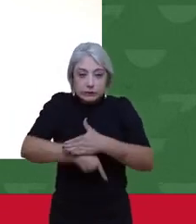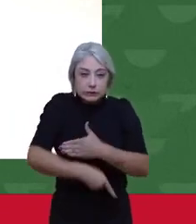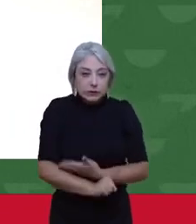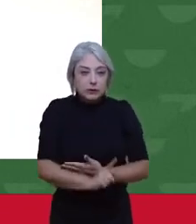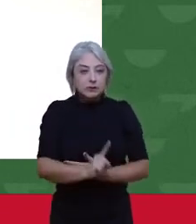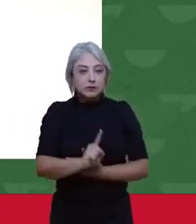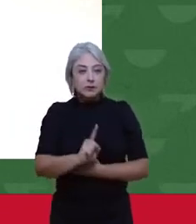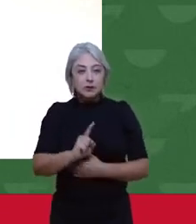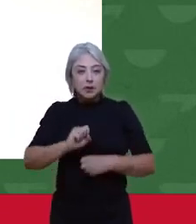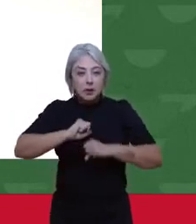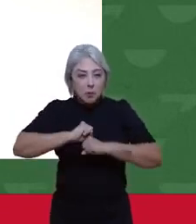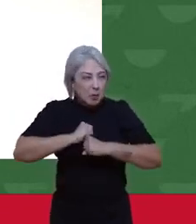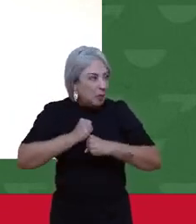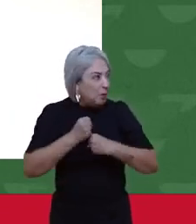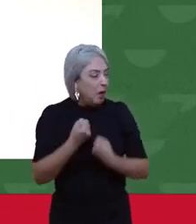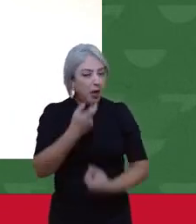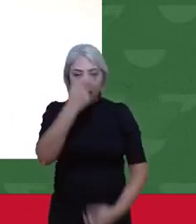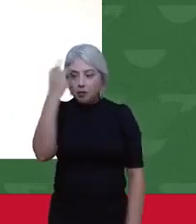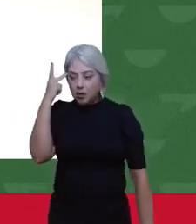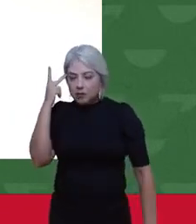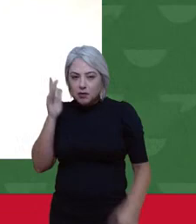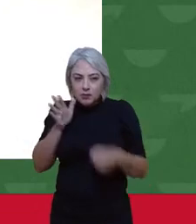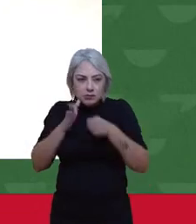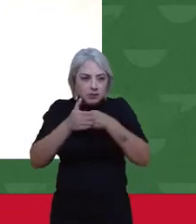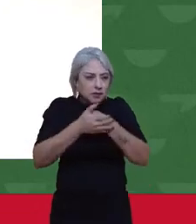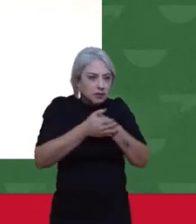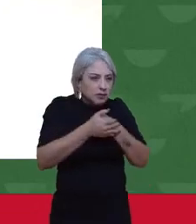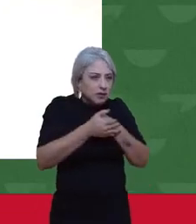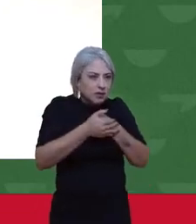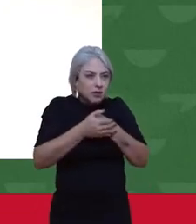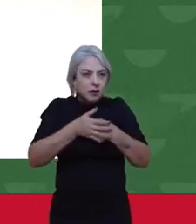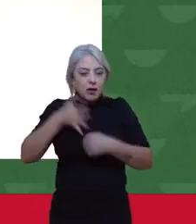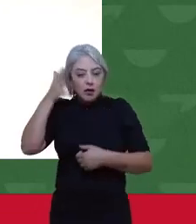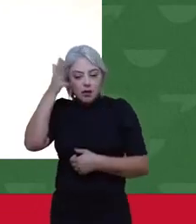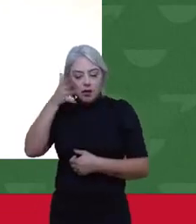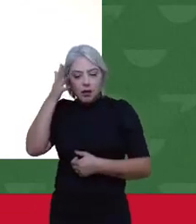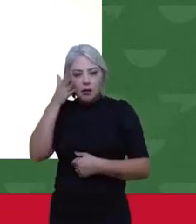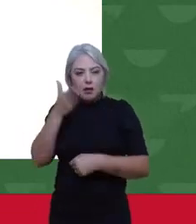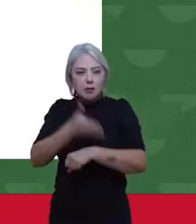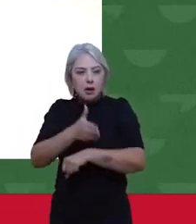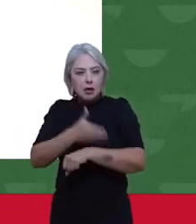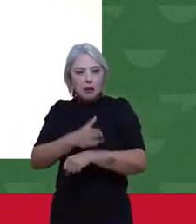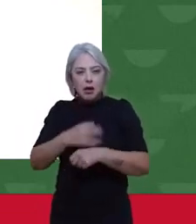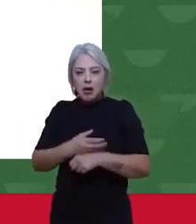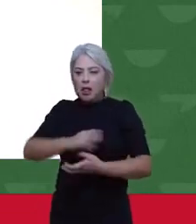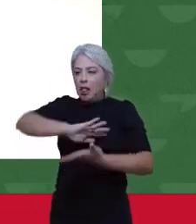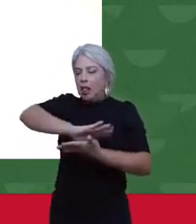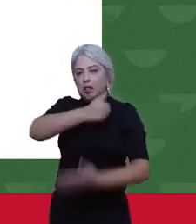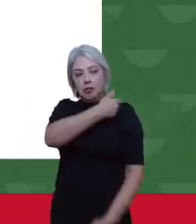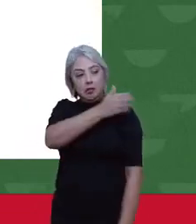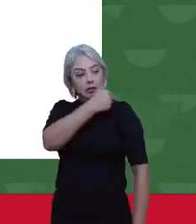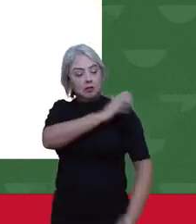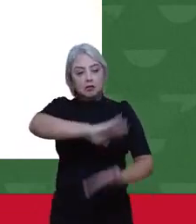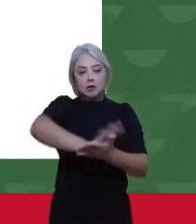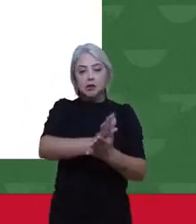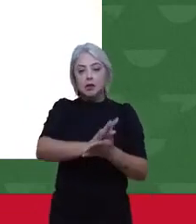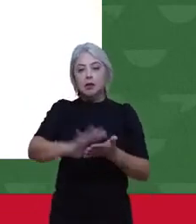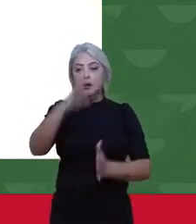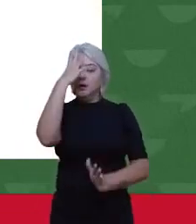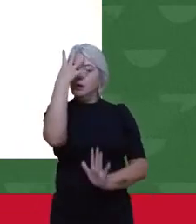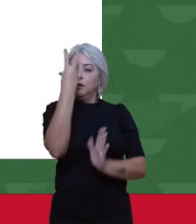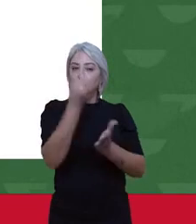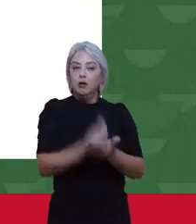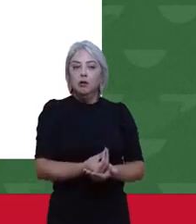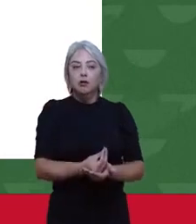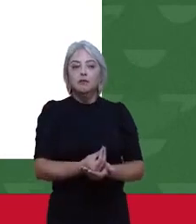profundo, que as pessoas se escondem através dos seus discursos para praticar discriminação em função da orientação sexual